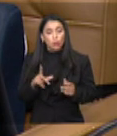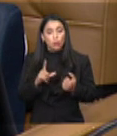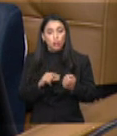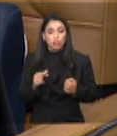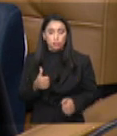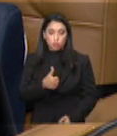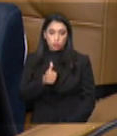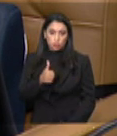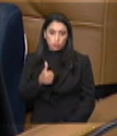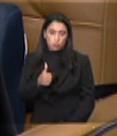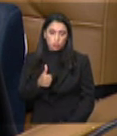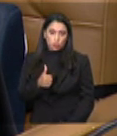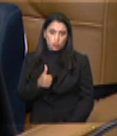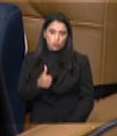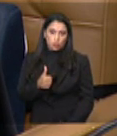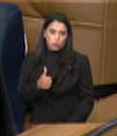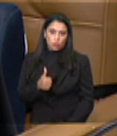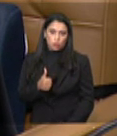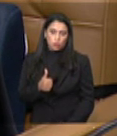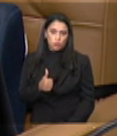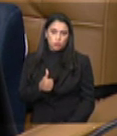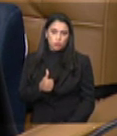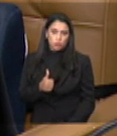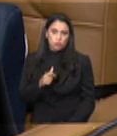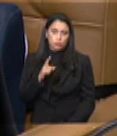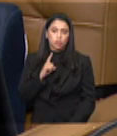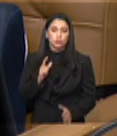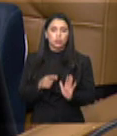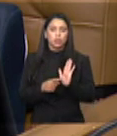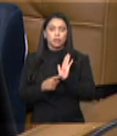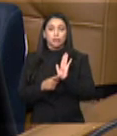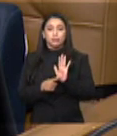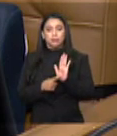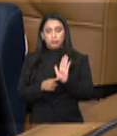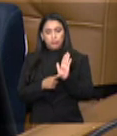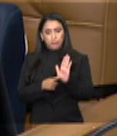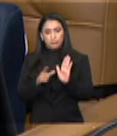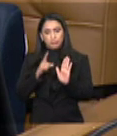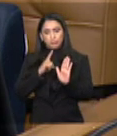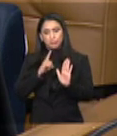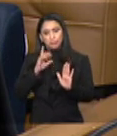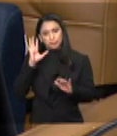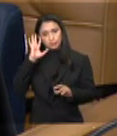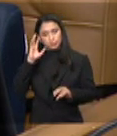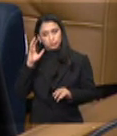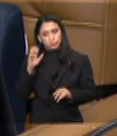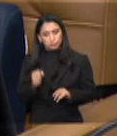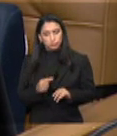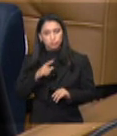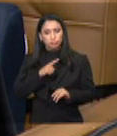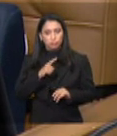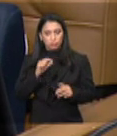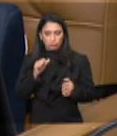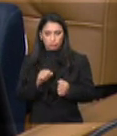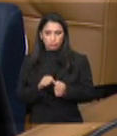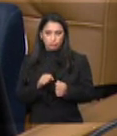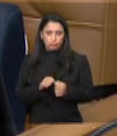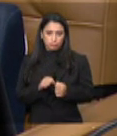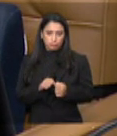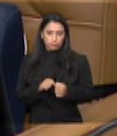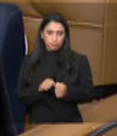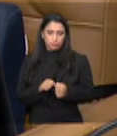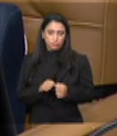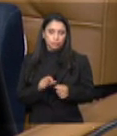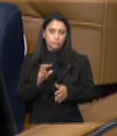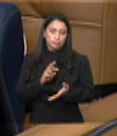166373, Márcio de Almeida Ferreira contra STJ. STF fixa tese para orientar instâncias do judiciário em